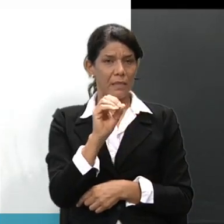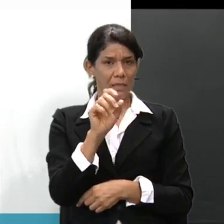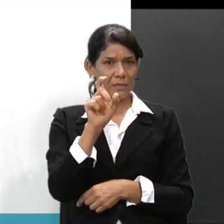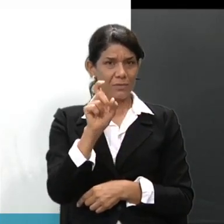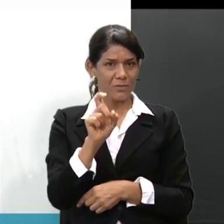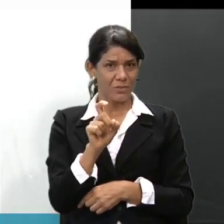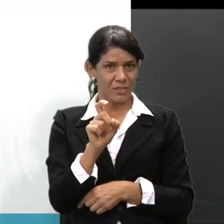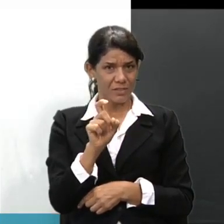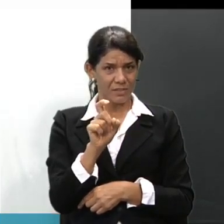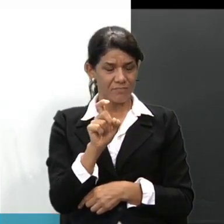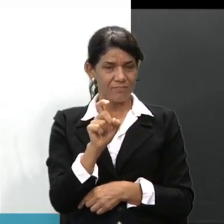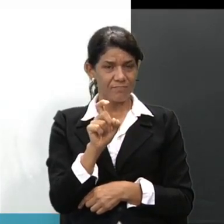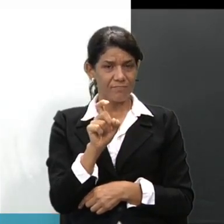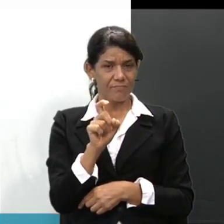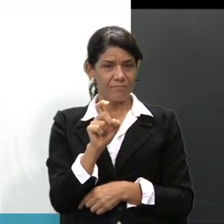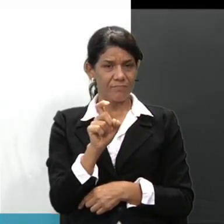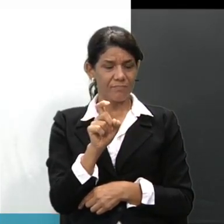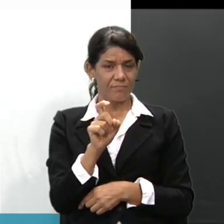500x